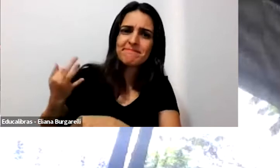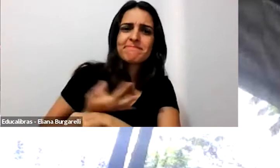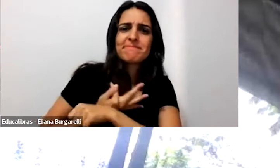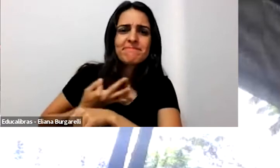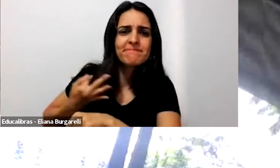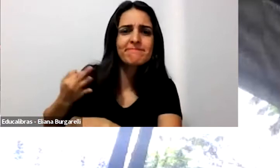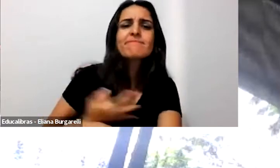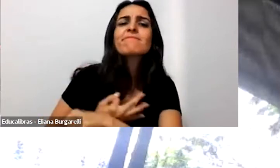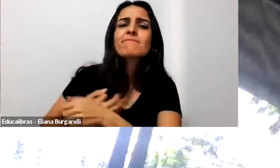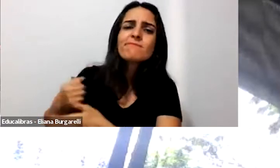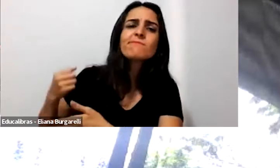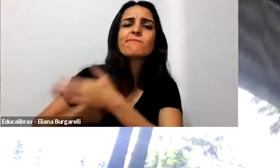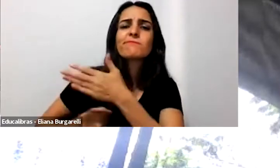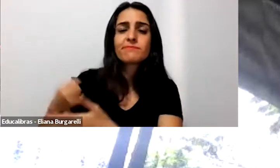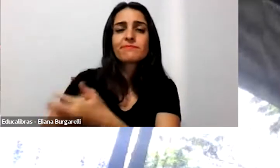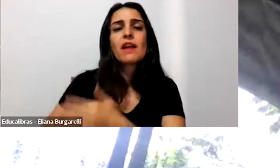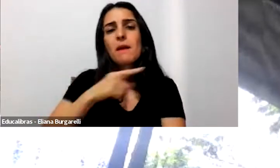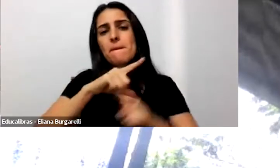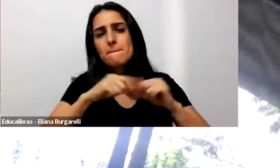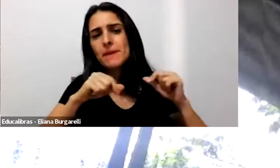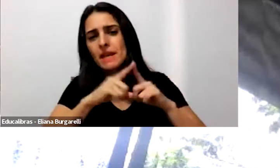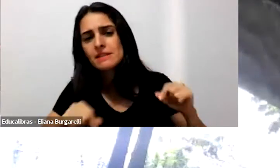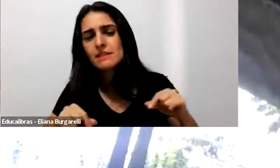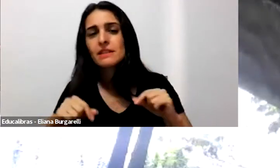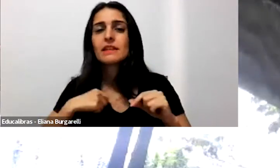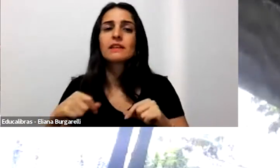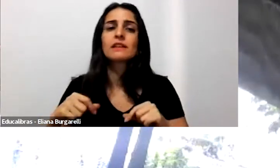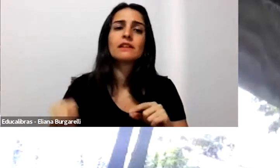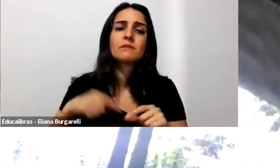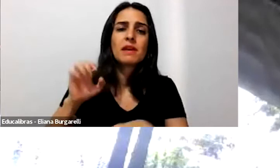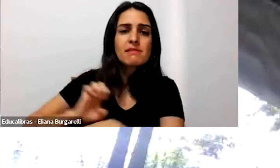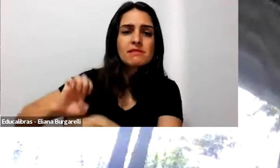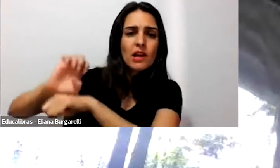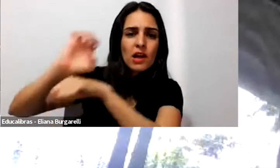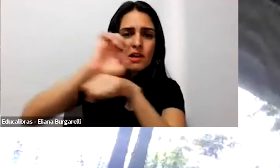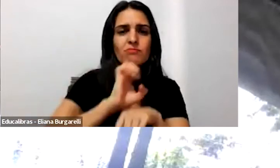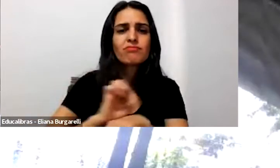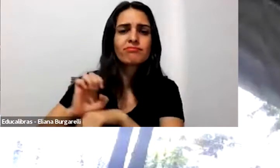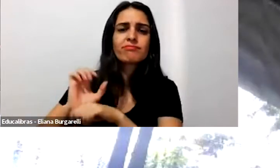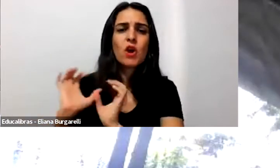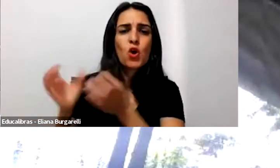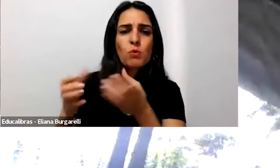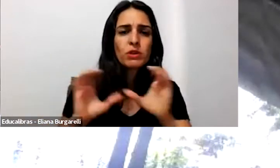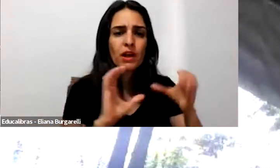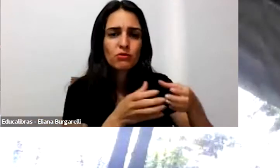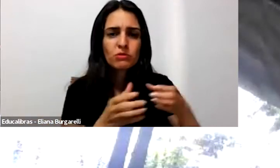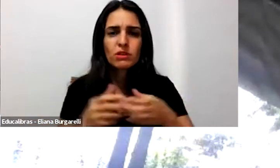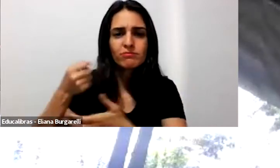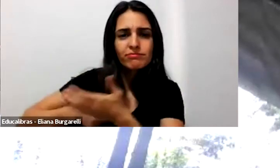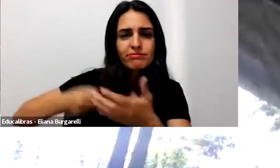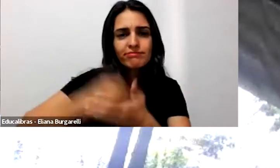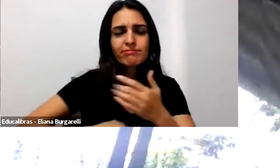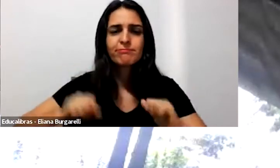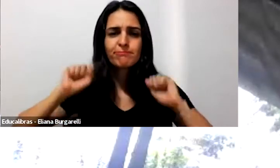sem democracia, nem a Amazônia vai ficar em pé e nem o Brasil vai ficar em pé. Mas a gente vem resistindo, acho